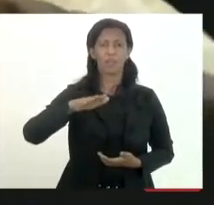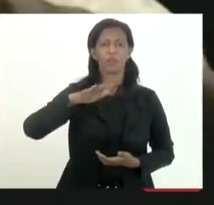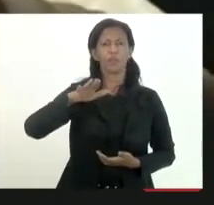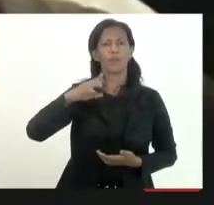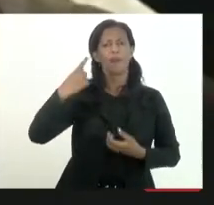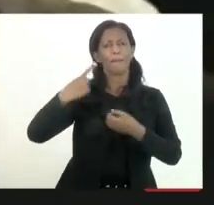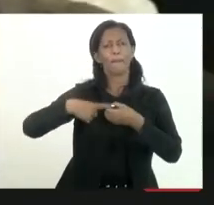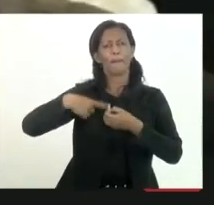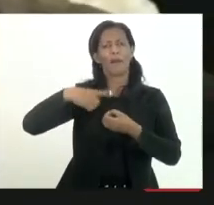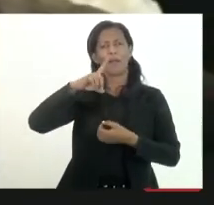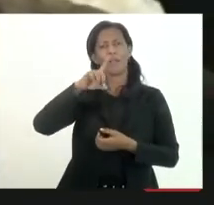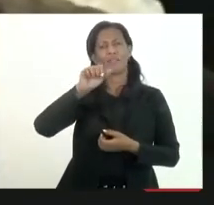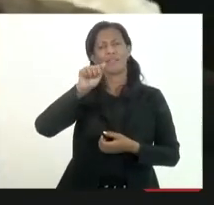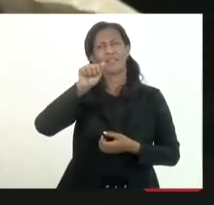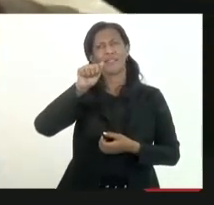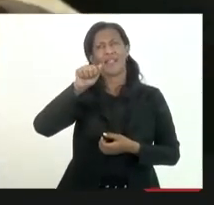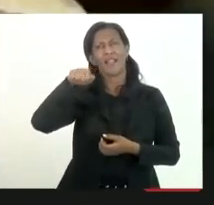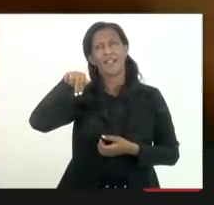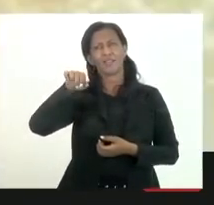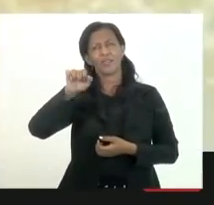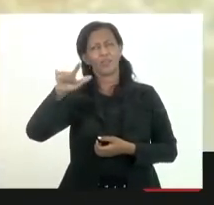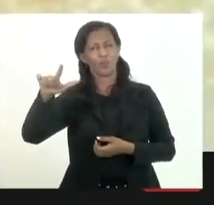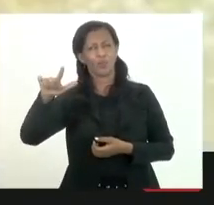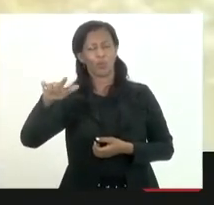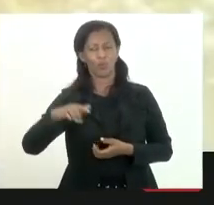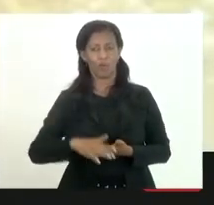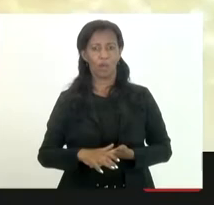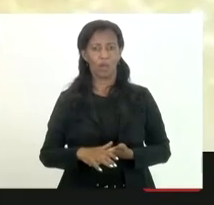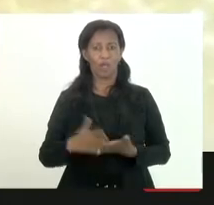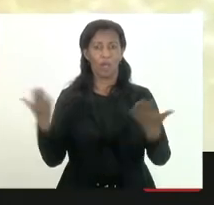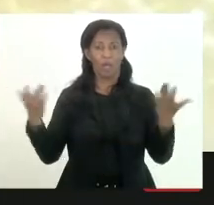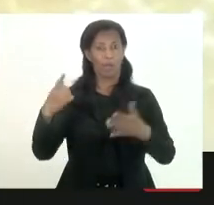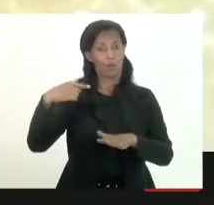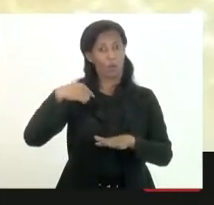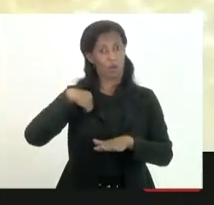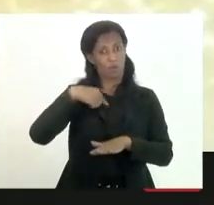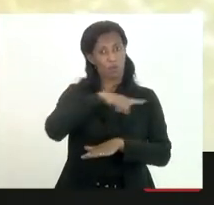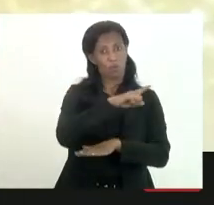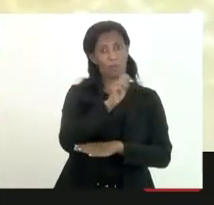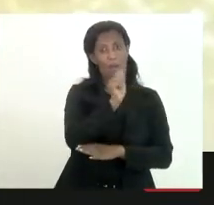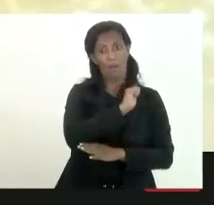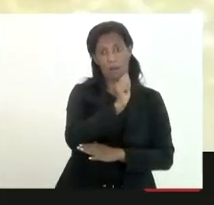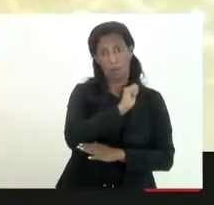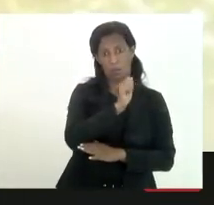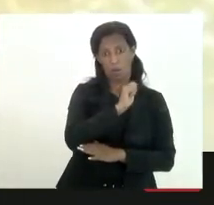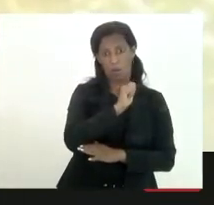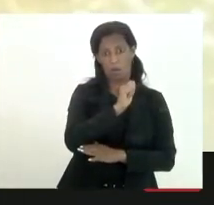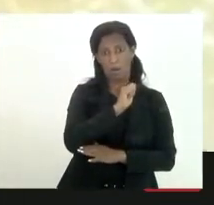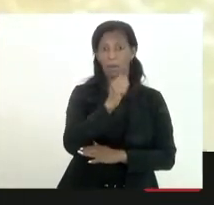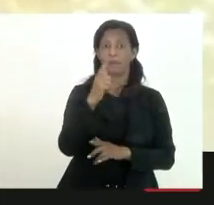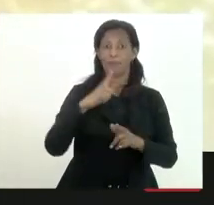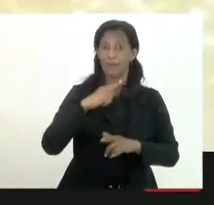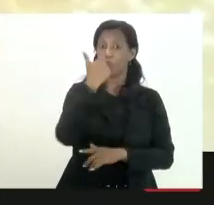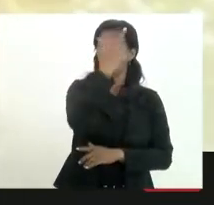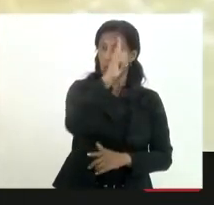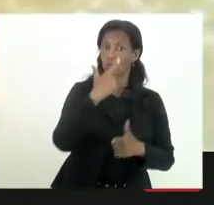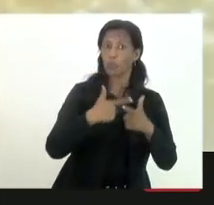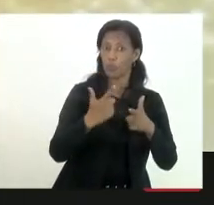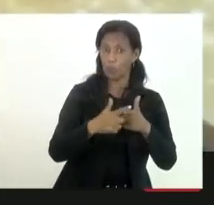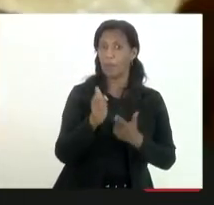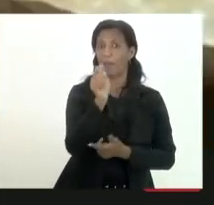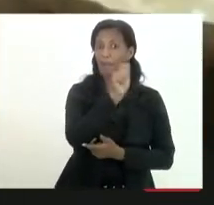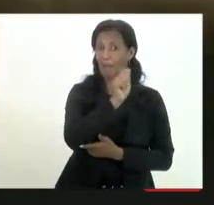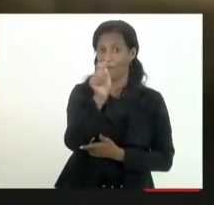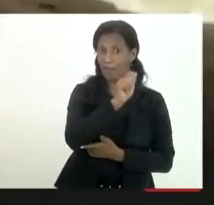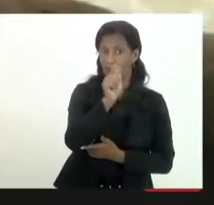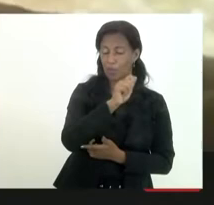né? E agora estou indo para Araruama, depois da Lesbo, vou para Araruama, teve outro caso lá em Araruama,